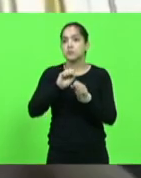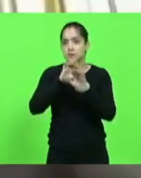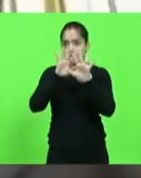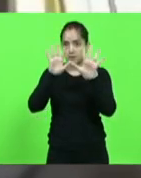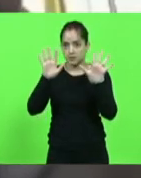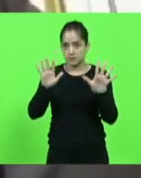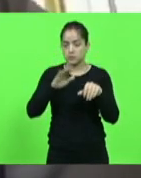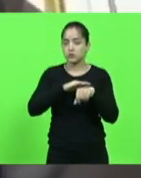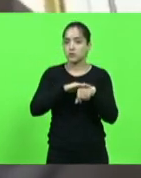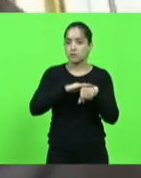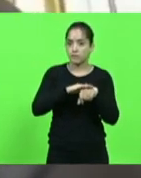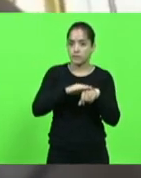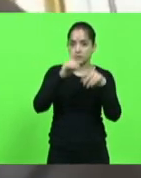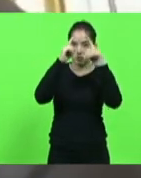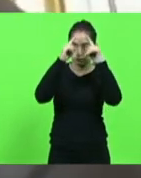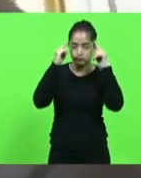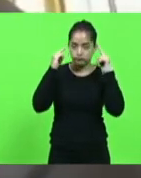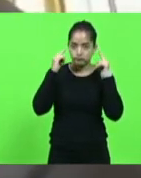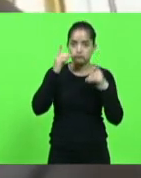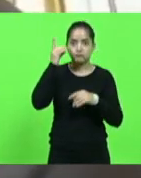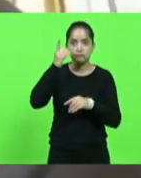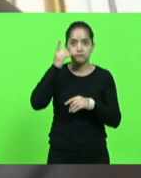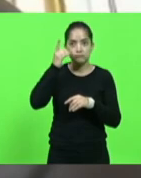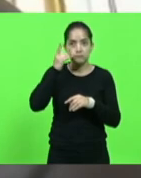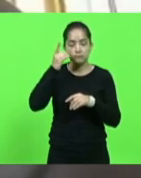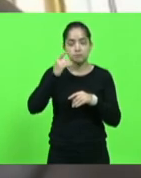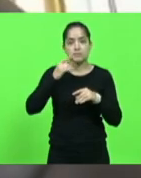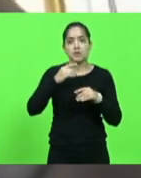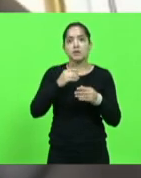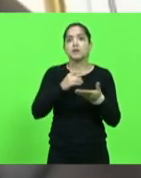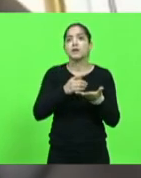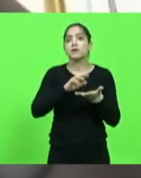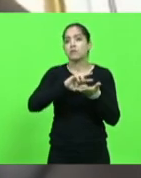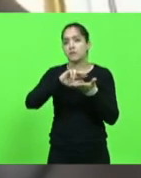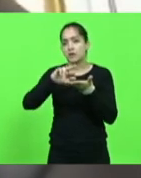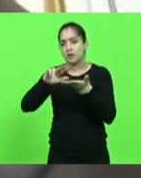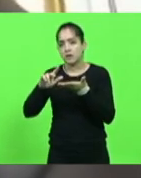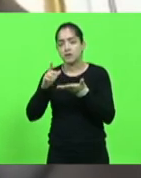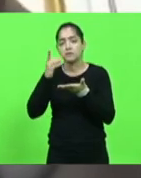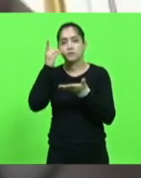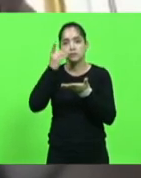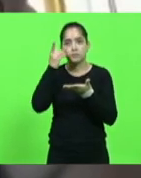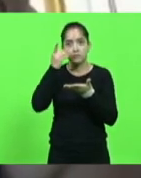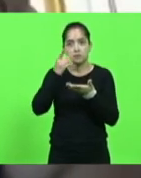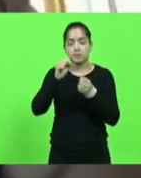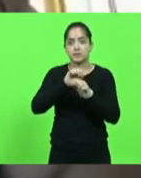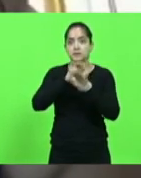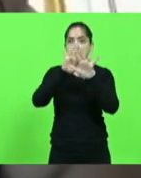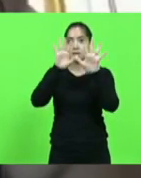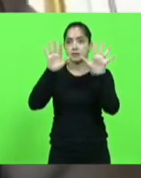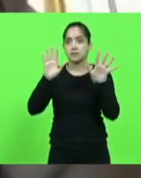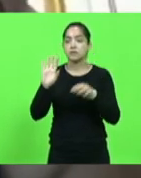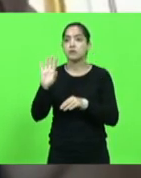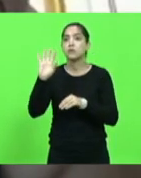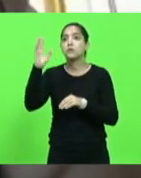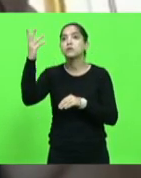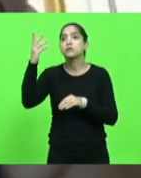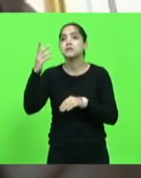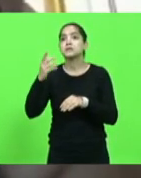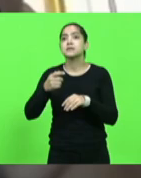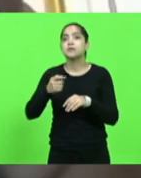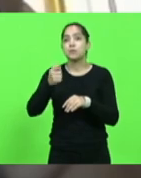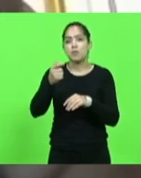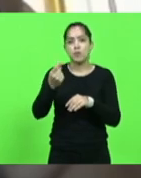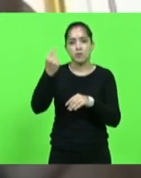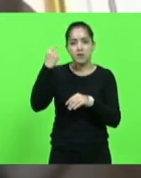Nildo Sareta, com o deputado, com vários deputados que me ligaram, para esclarecer o que aconteceu antes da sessão